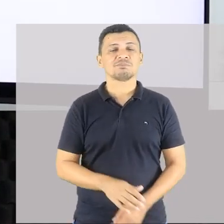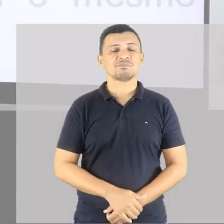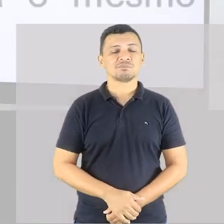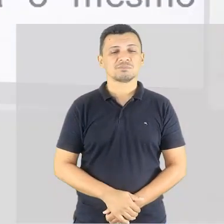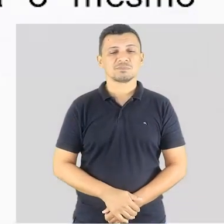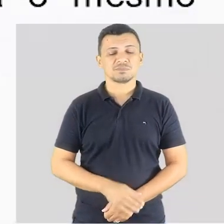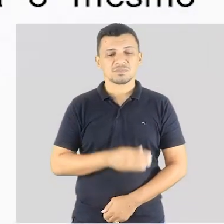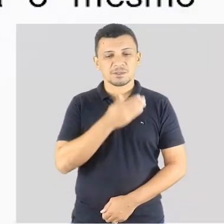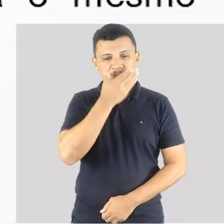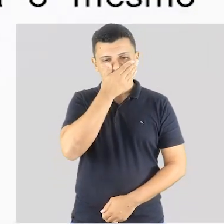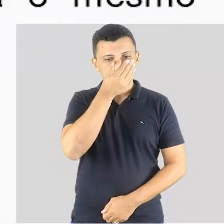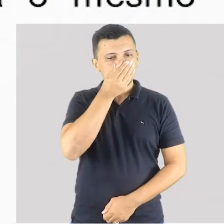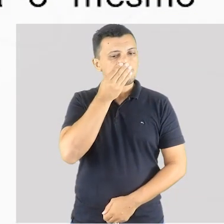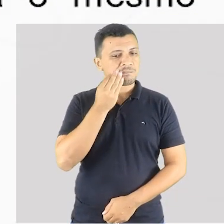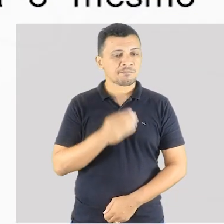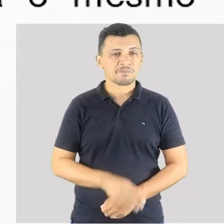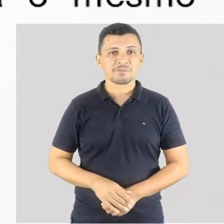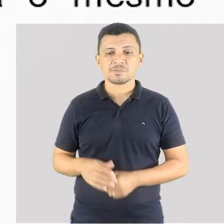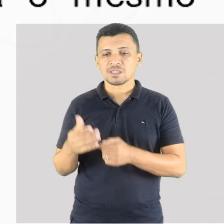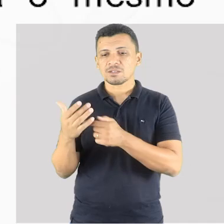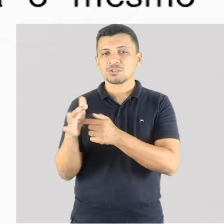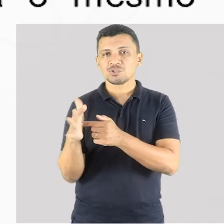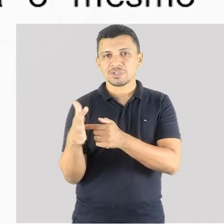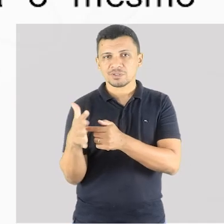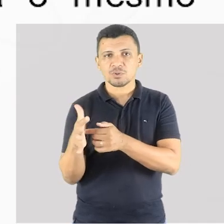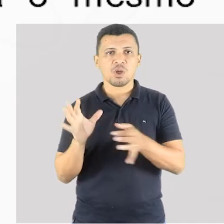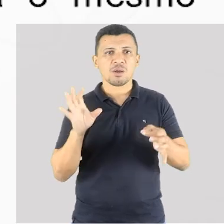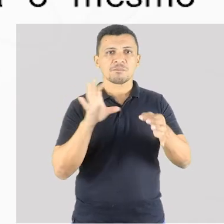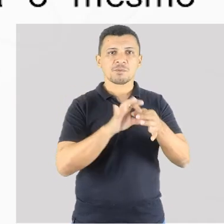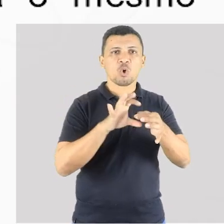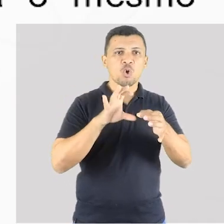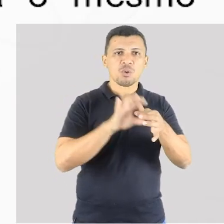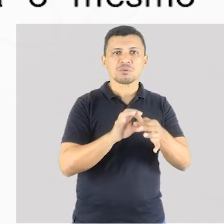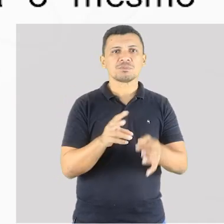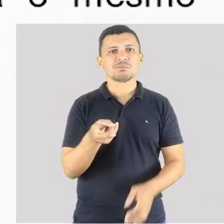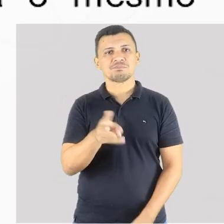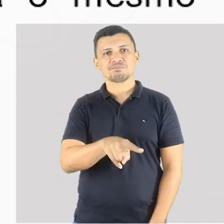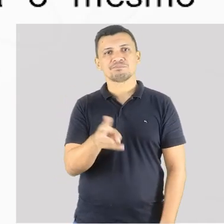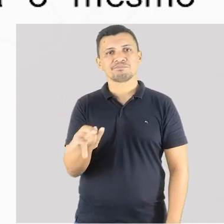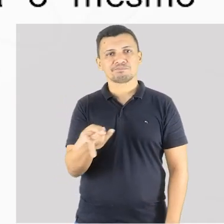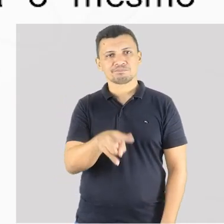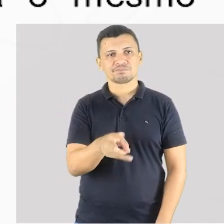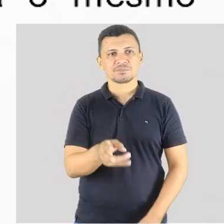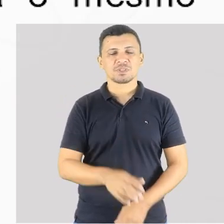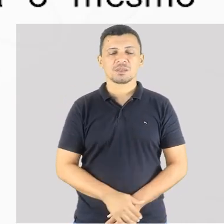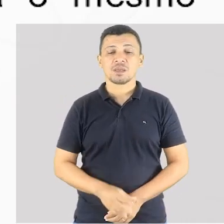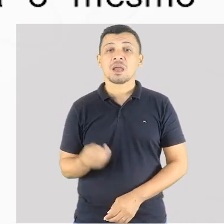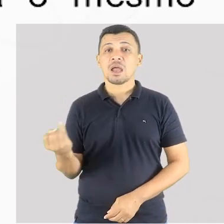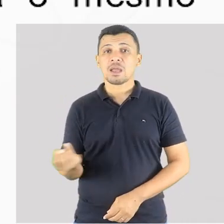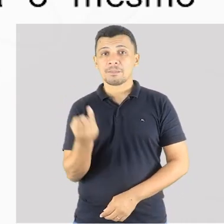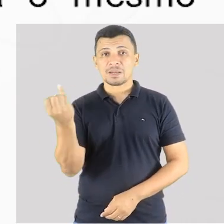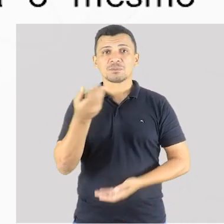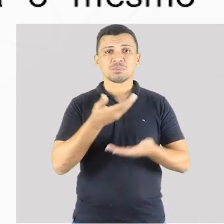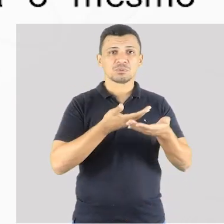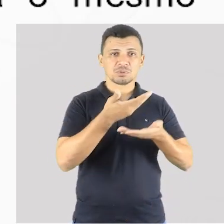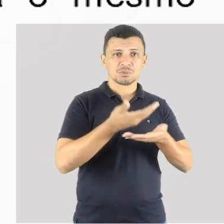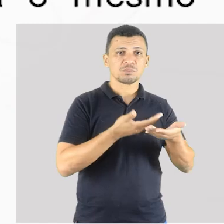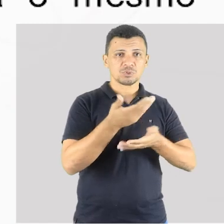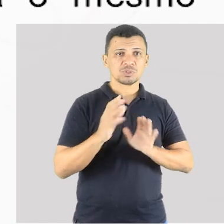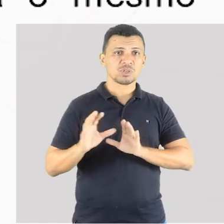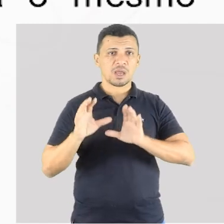gente chama. Então, ó, geradores de corrente alternada. Uma das mais importantes aplicações da